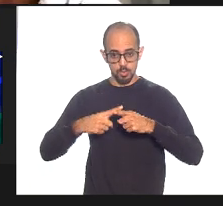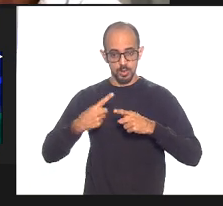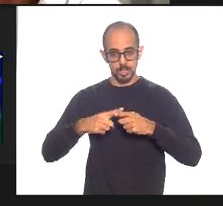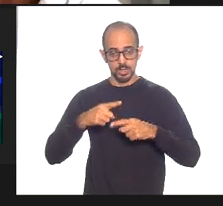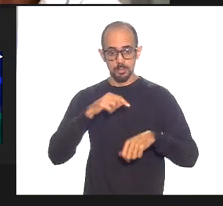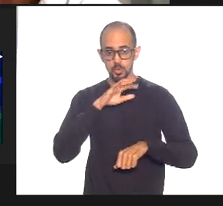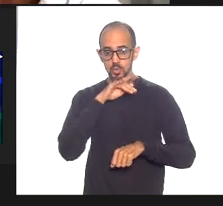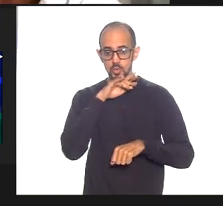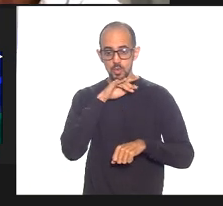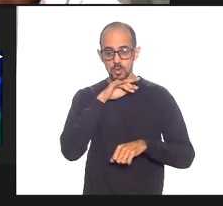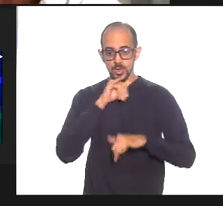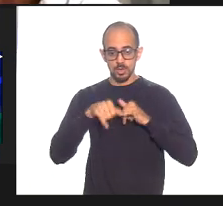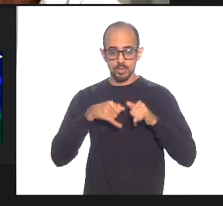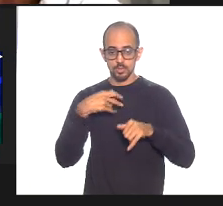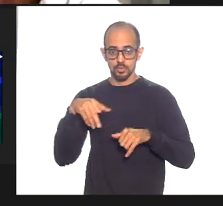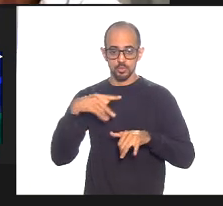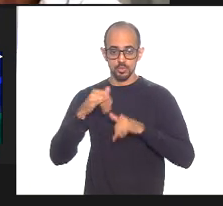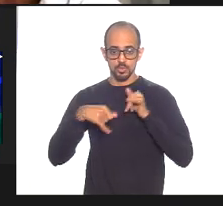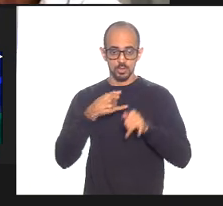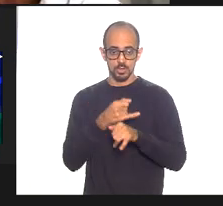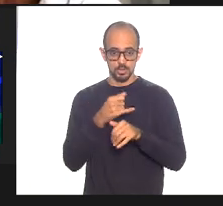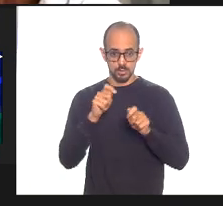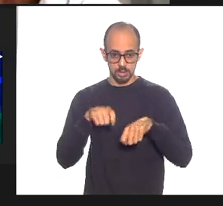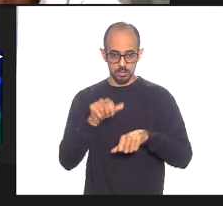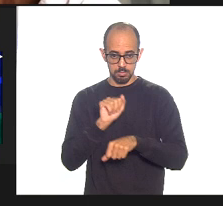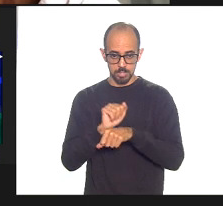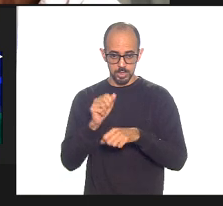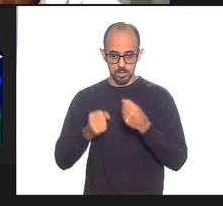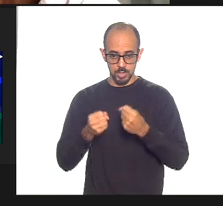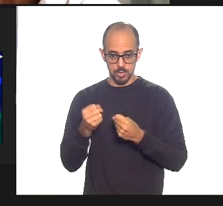chegando bem bem falhado bem falhado